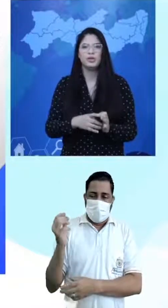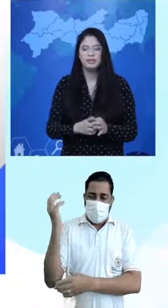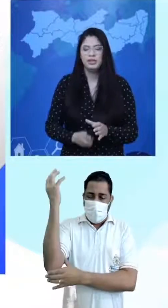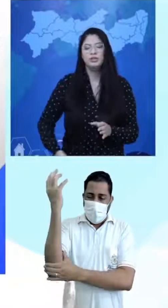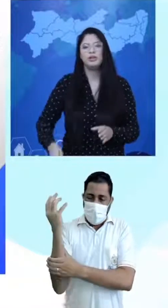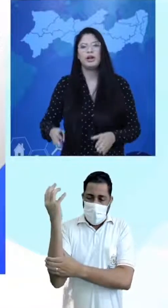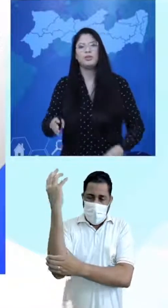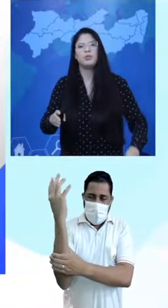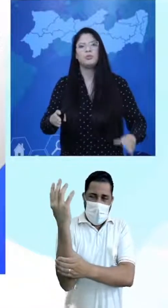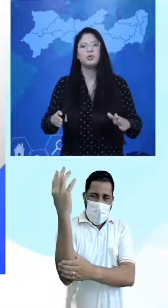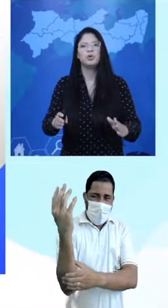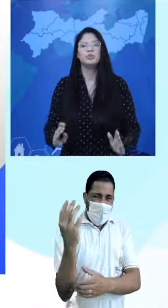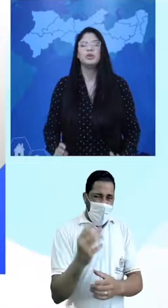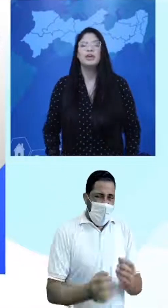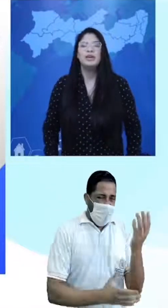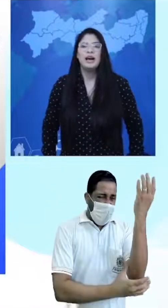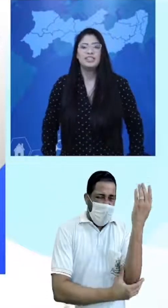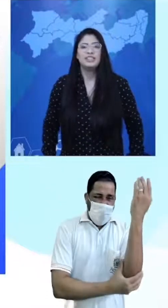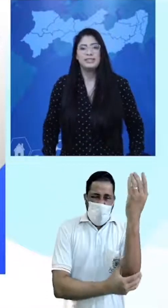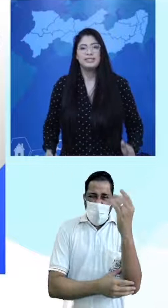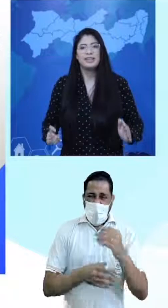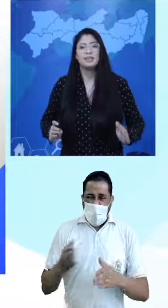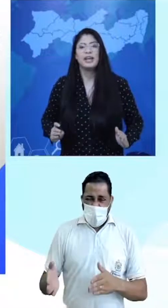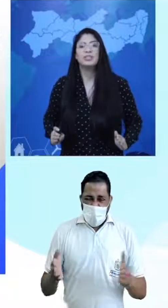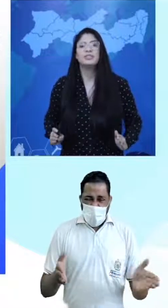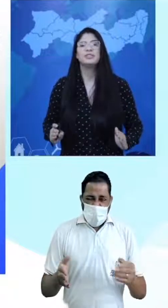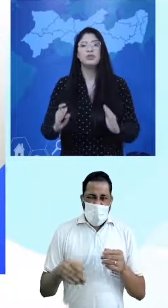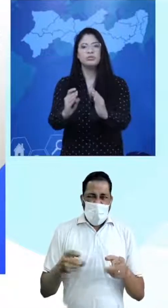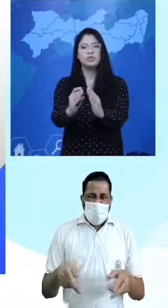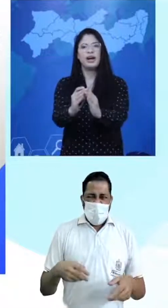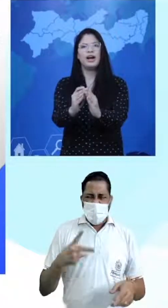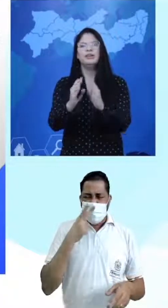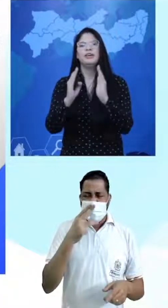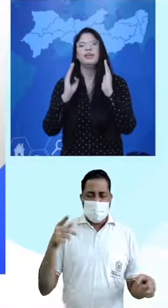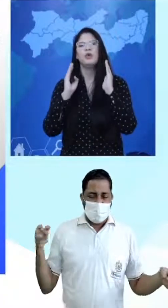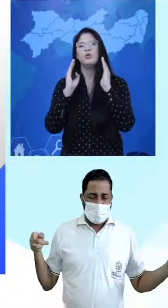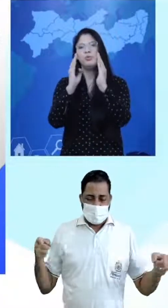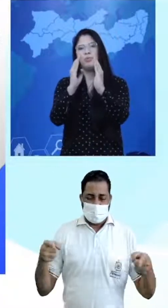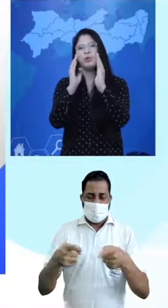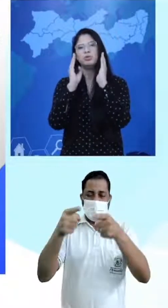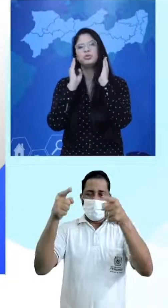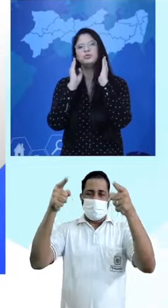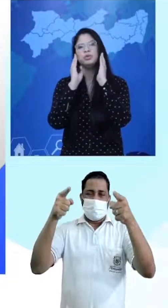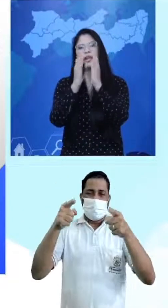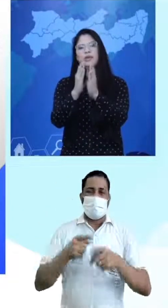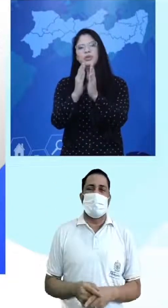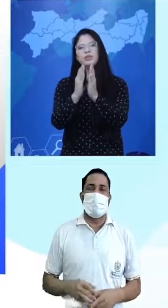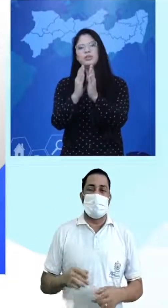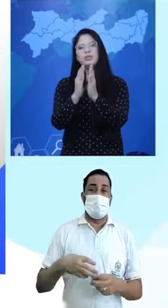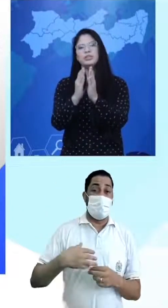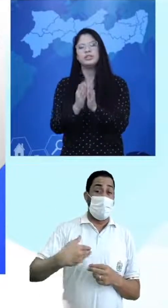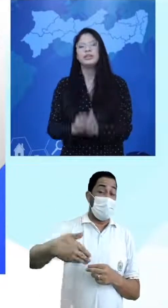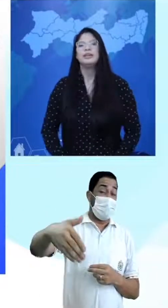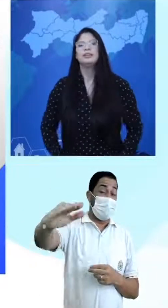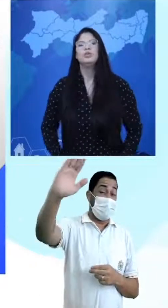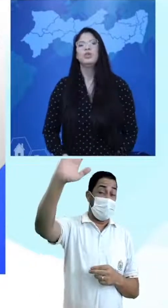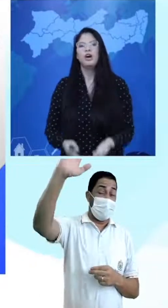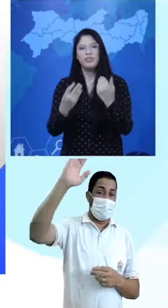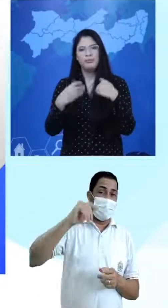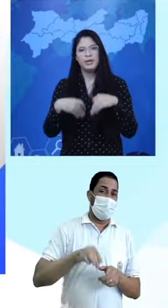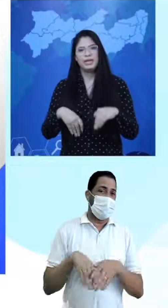solo, tanto de um lado como no outro, a gente tem a sensação que elas vão se encontrar em algum ponto lá no horizonte.